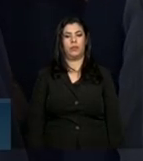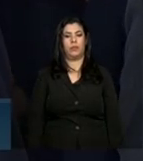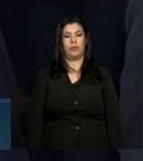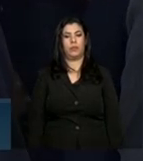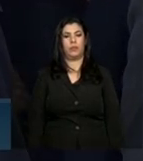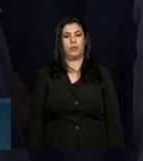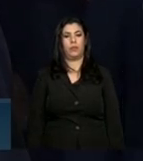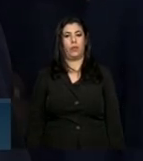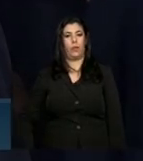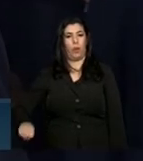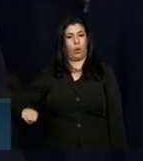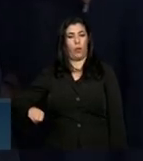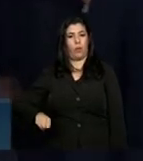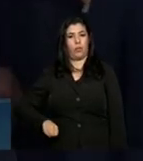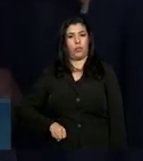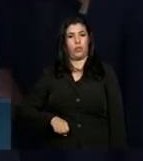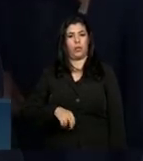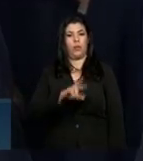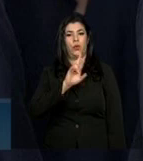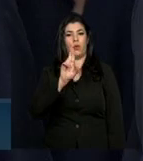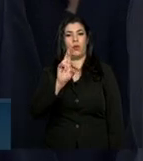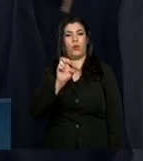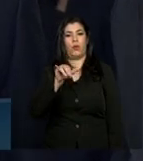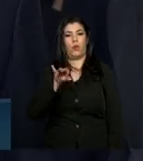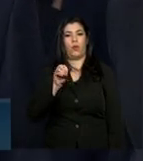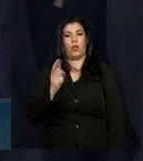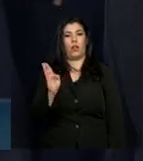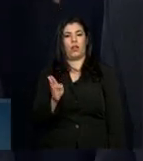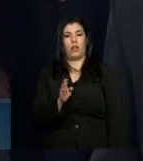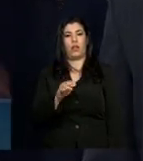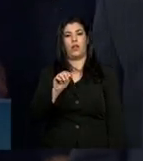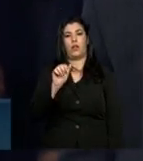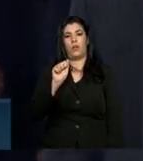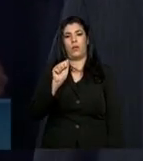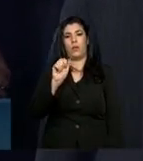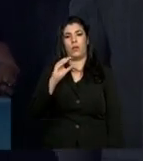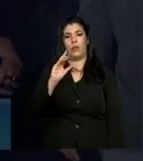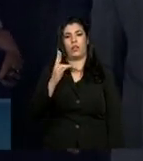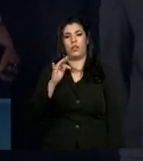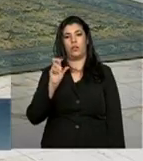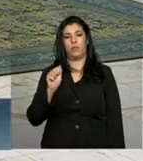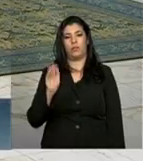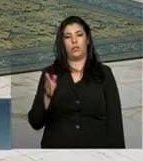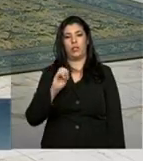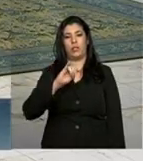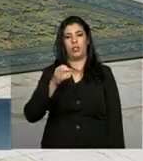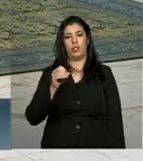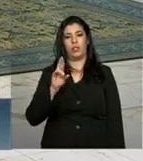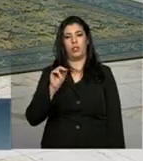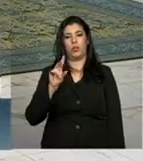O embaixador do Reino Hashemita da Jordânia, Malek Tual.